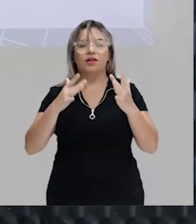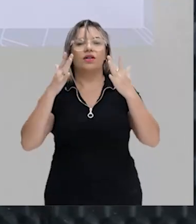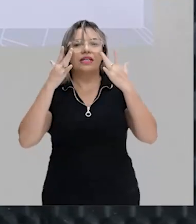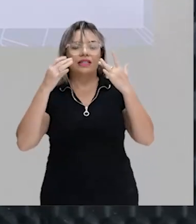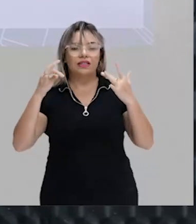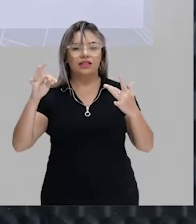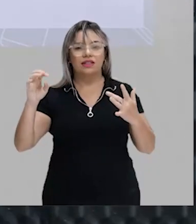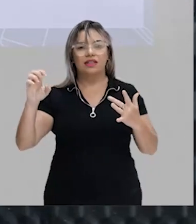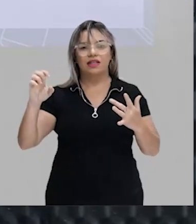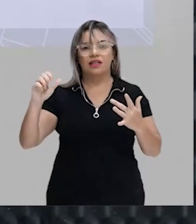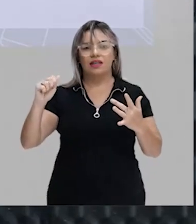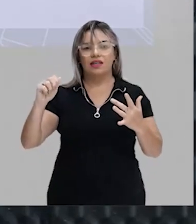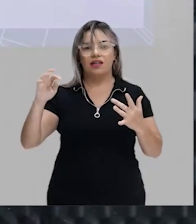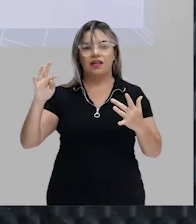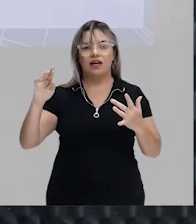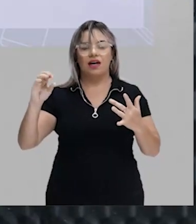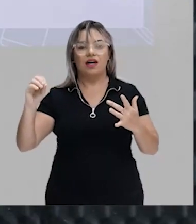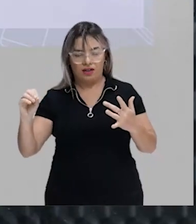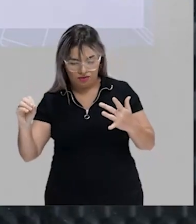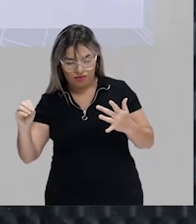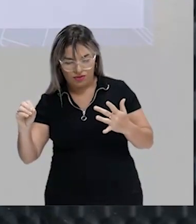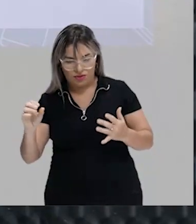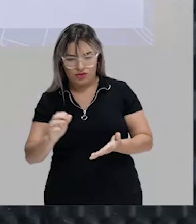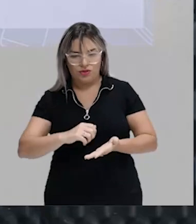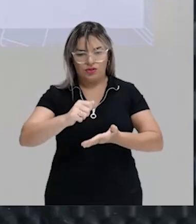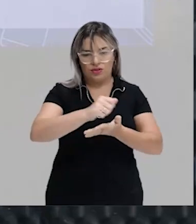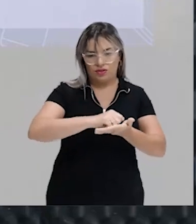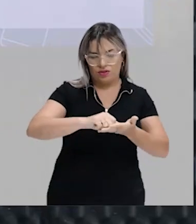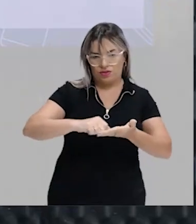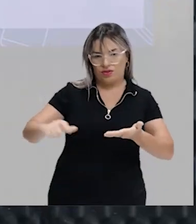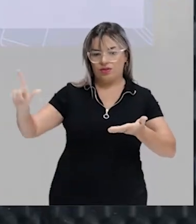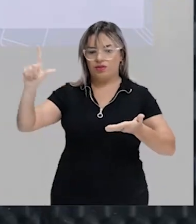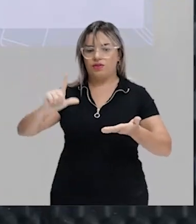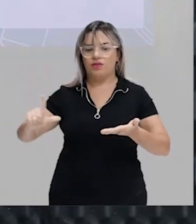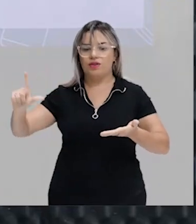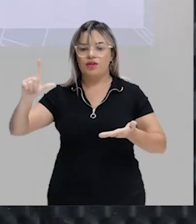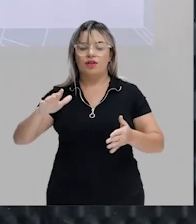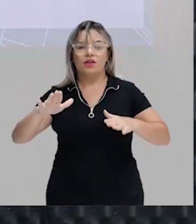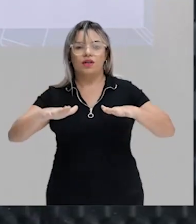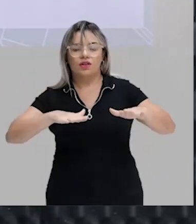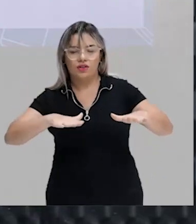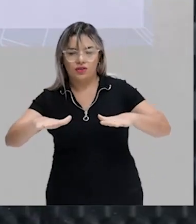literária, aquilo que é escrito. Então, para nós, o classicismo é esse movimento